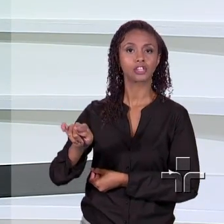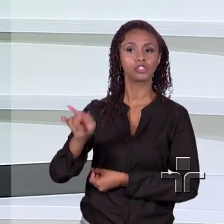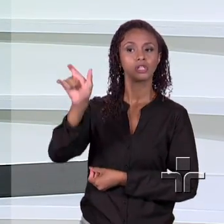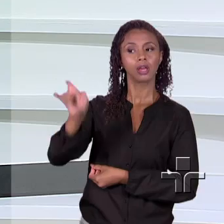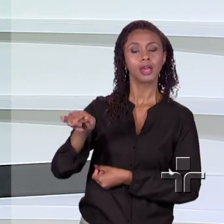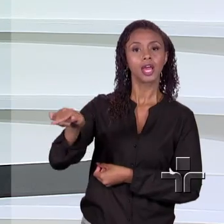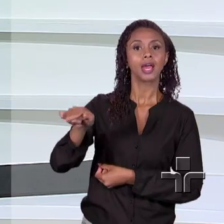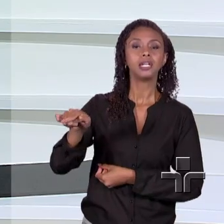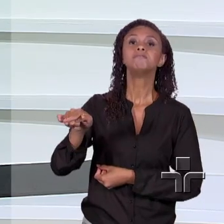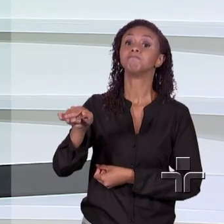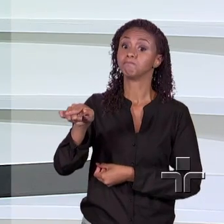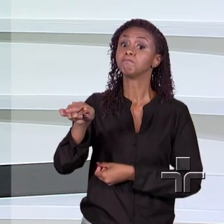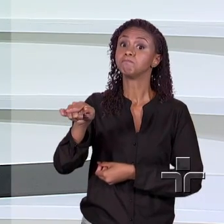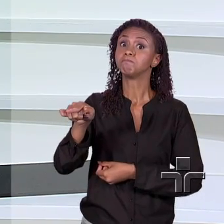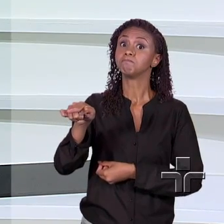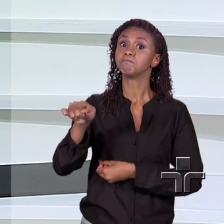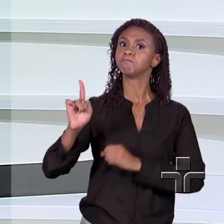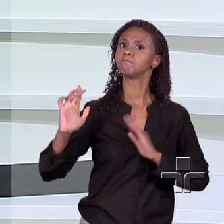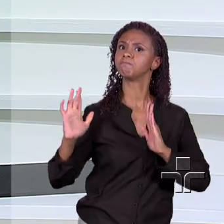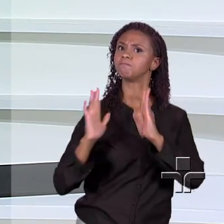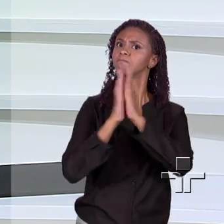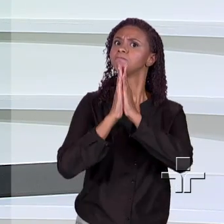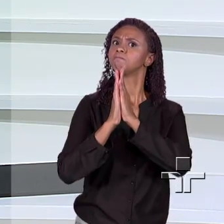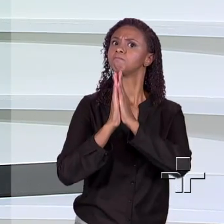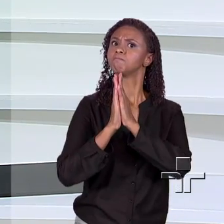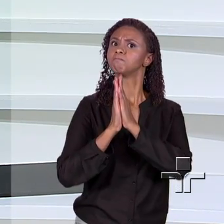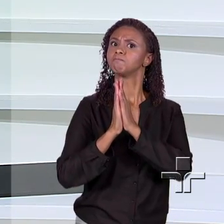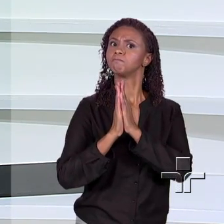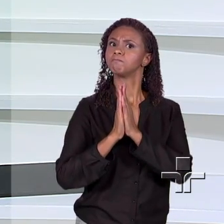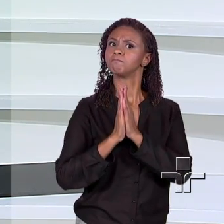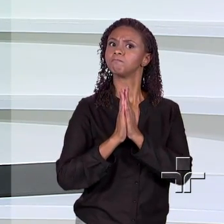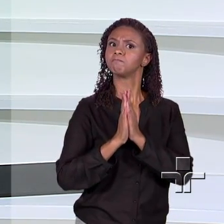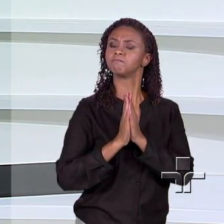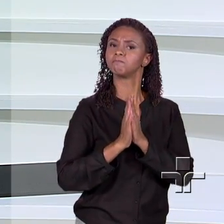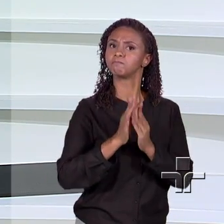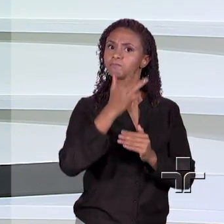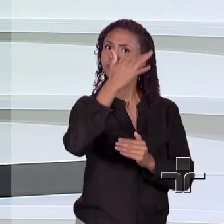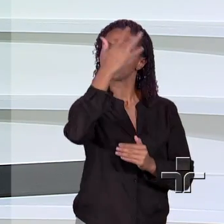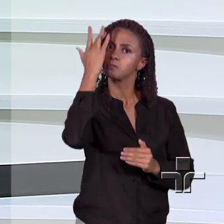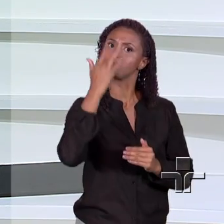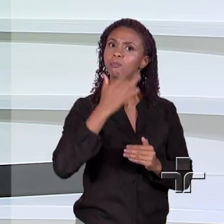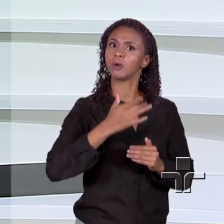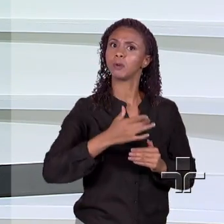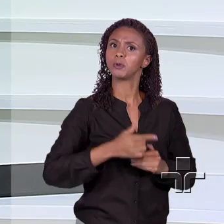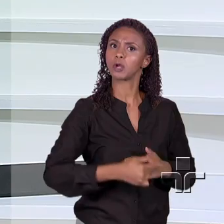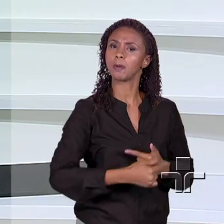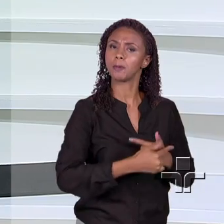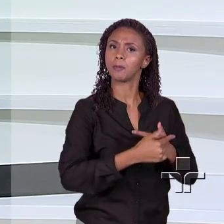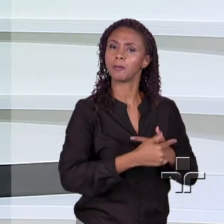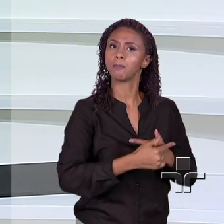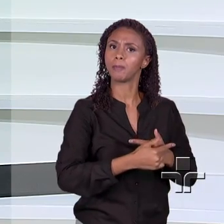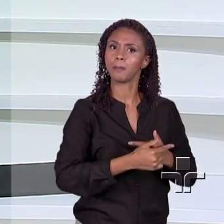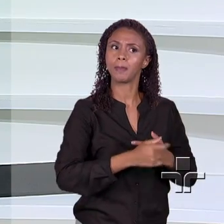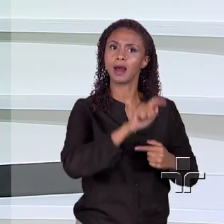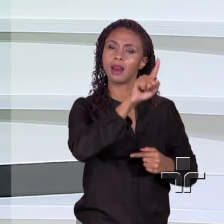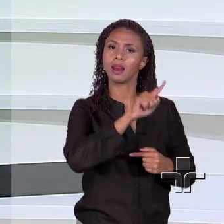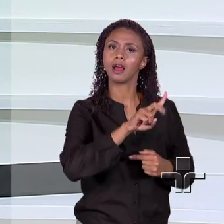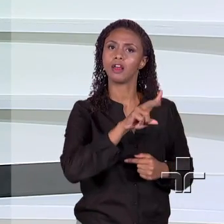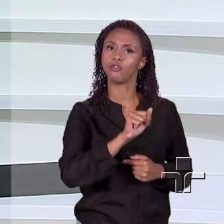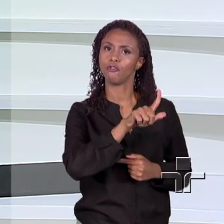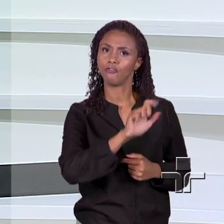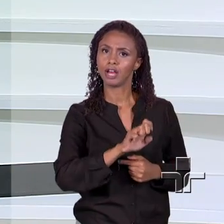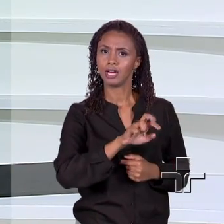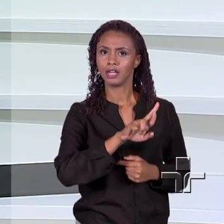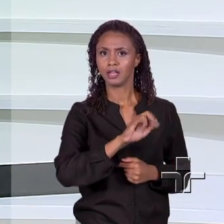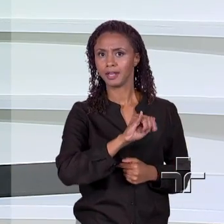modo, confronta o modelo que se esperava de um guerrilheiro que tivesse se preparado, inclusive no Vale da Ribeira, para confrontar as Forças Armadas, né?